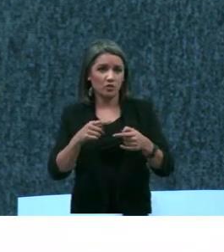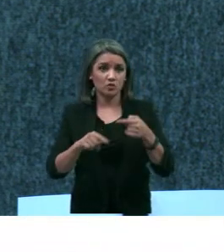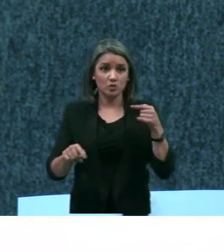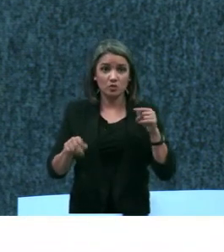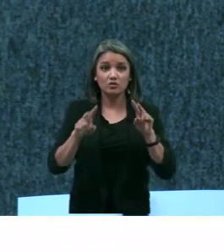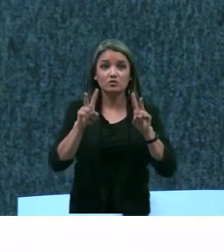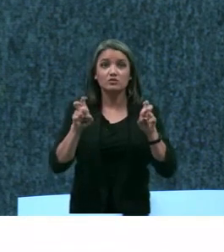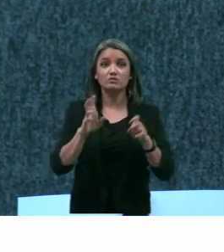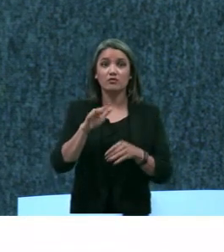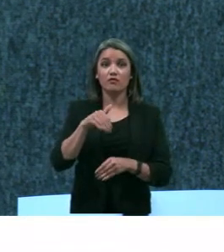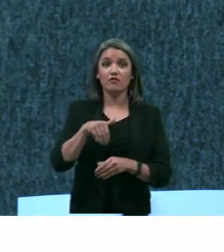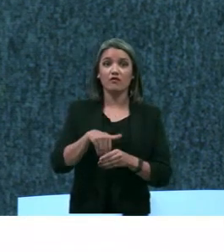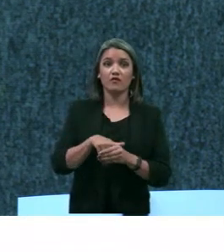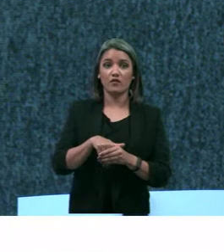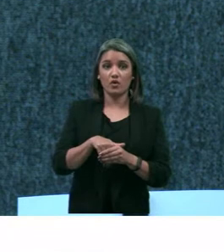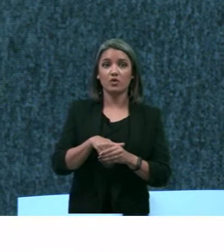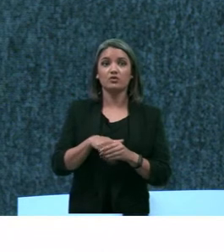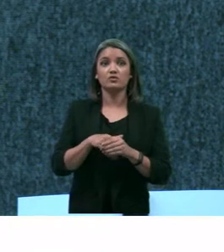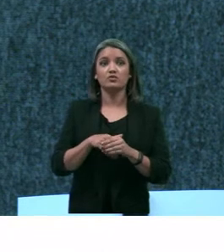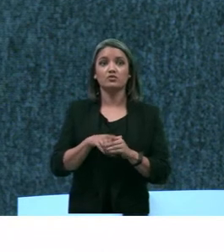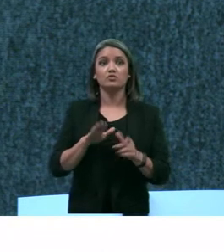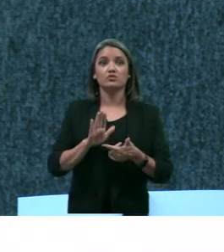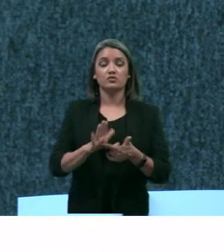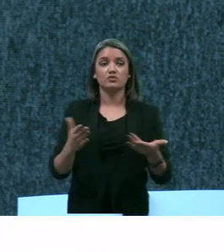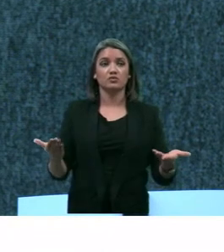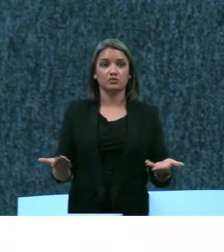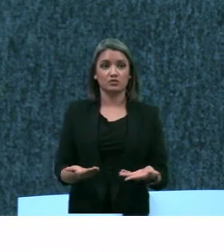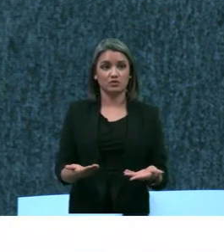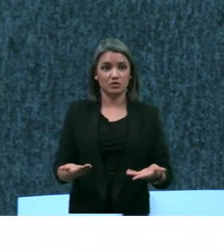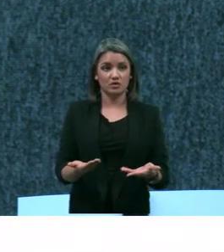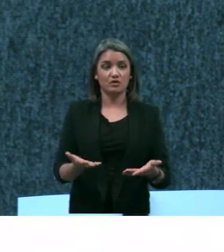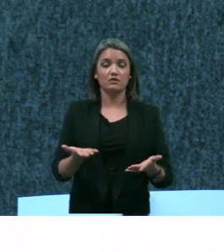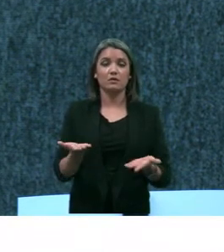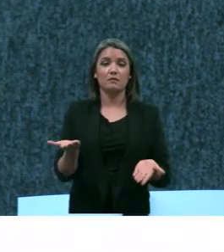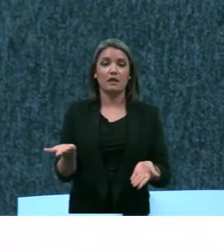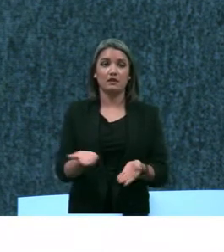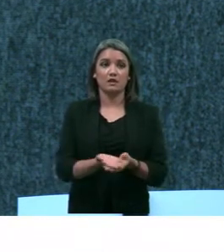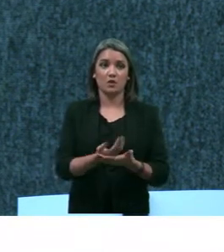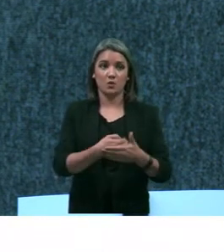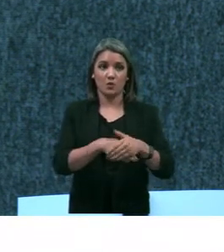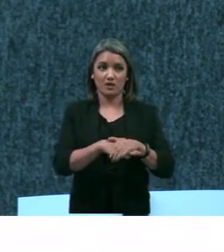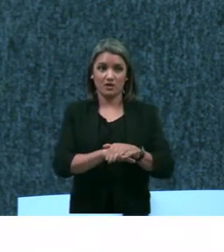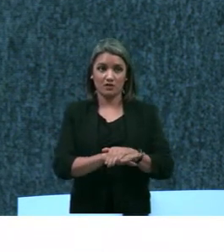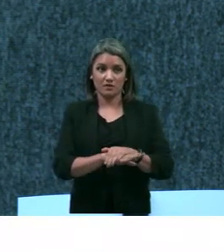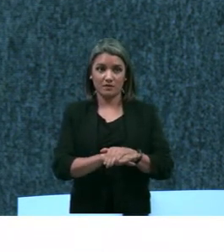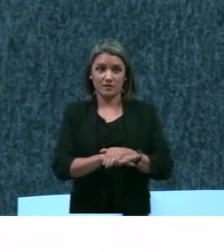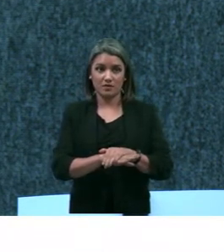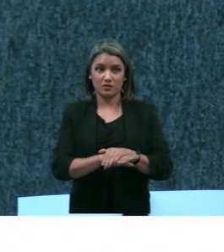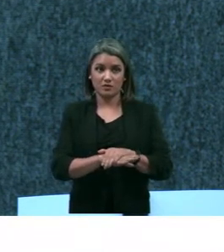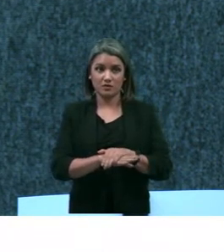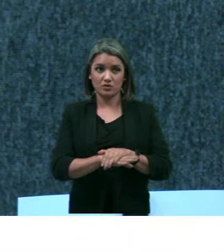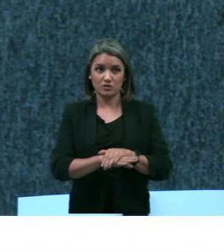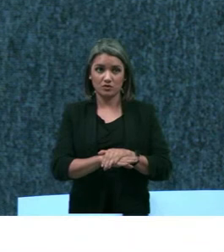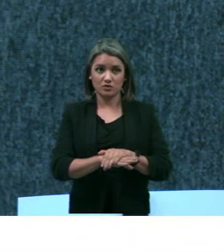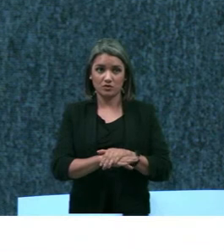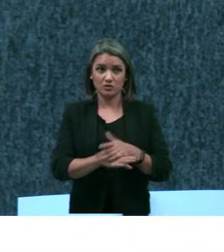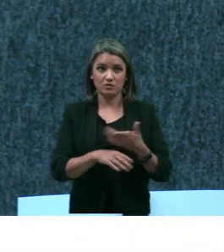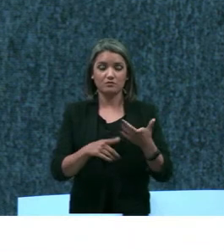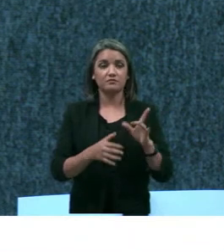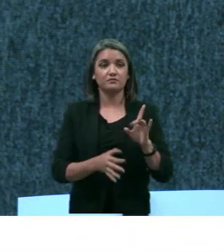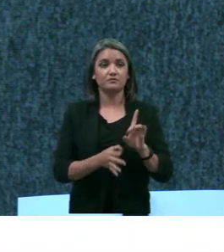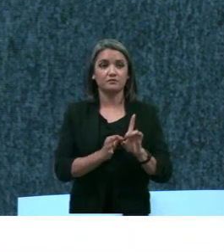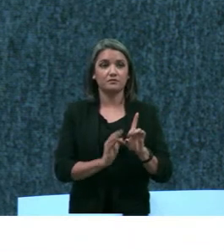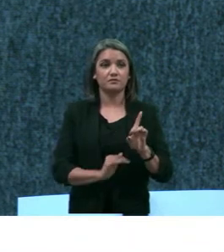ao voto apresentado no sentido do arquivamento, no que tange ao